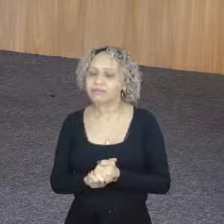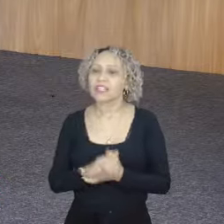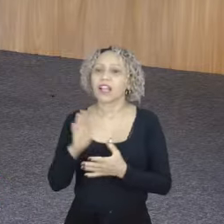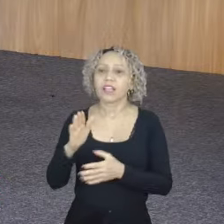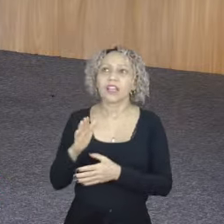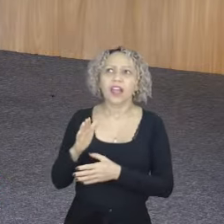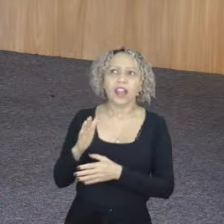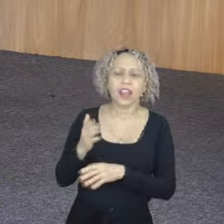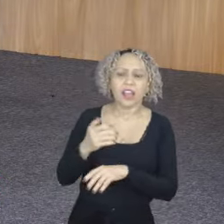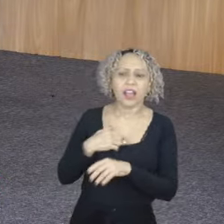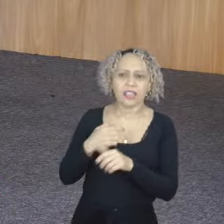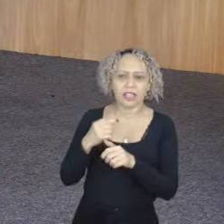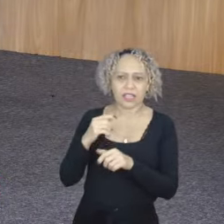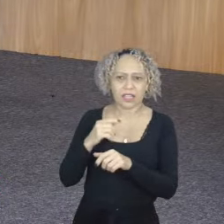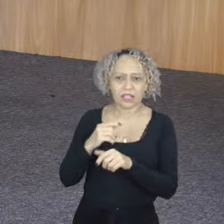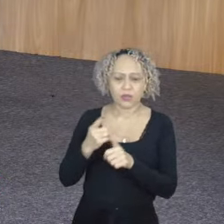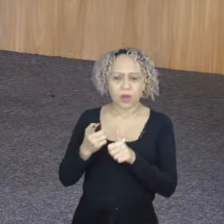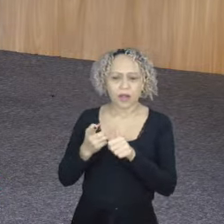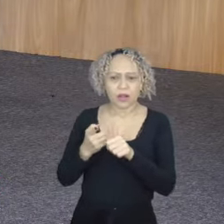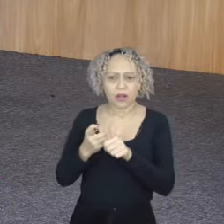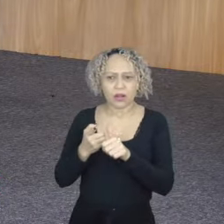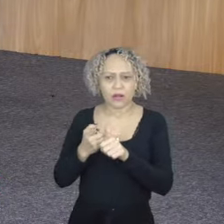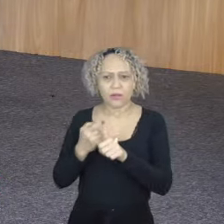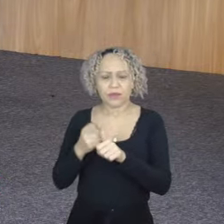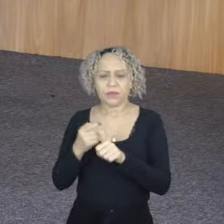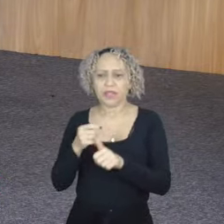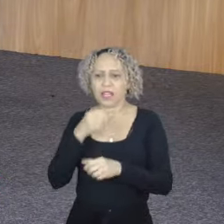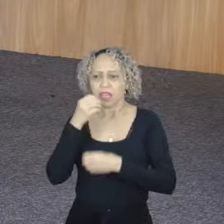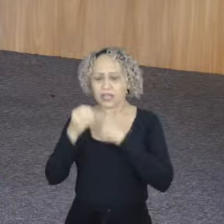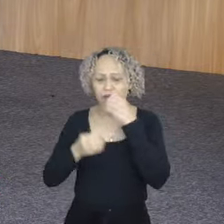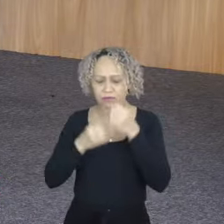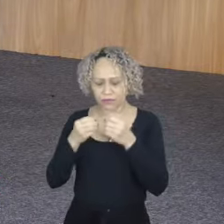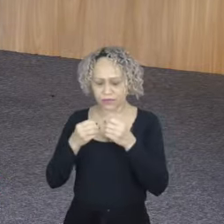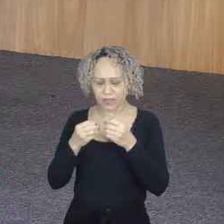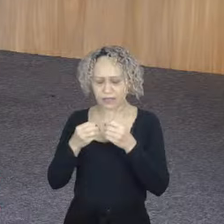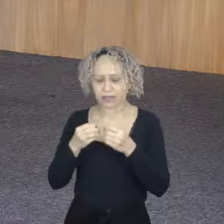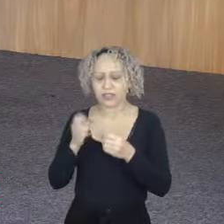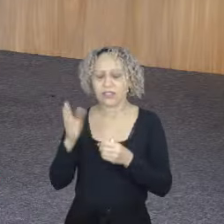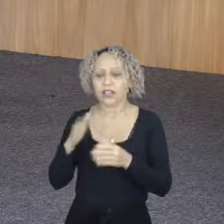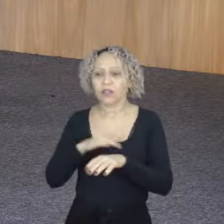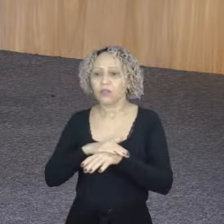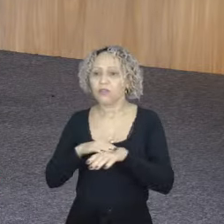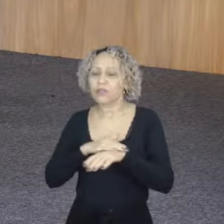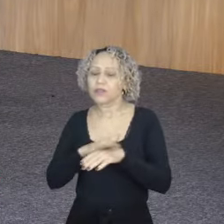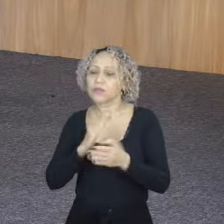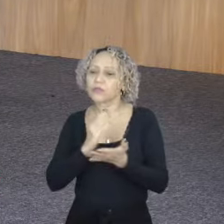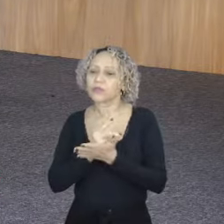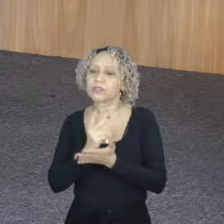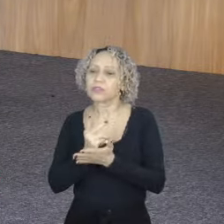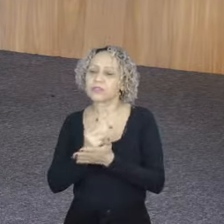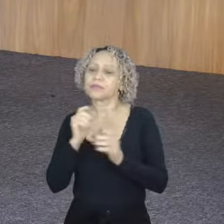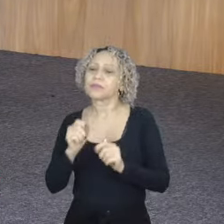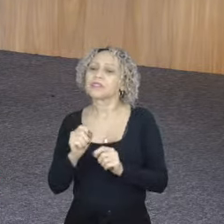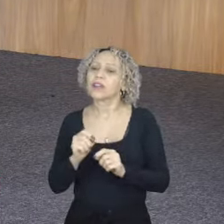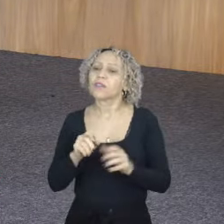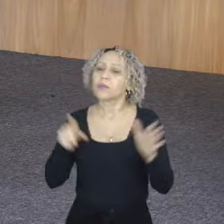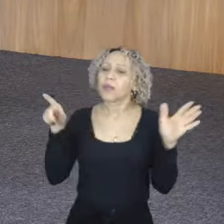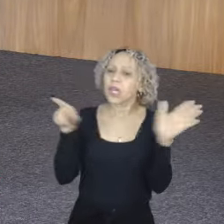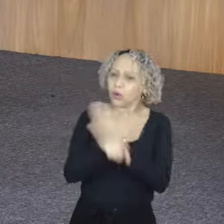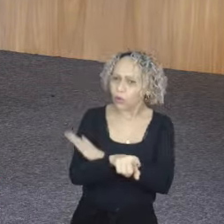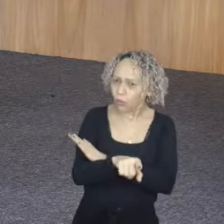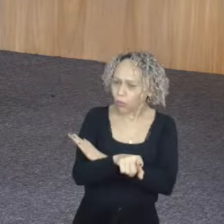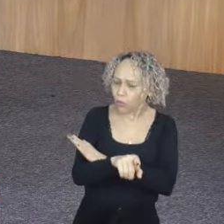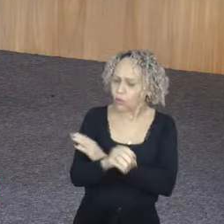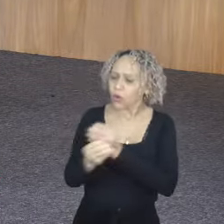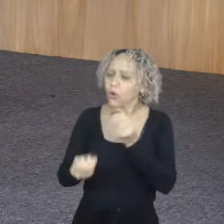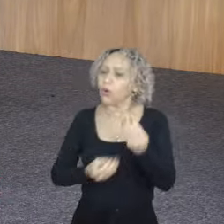entrevista, a gente já vai entrar nesse assunto aí. Eu queria saber o que prevê esse calendário para a preparação das candidaturas e quando é que tem